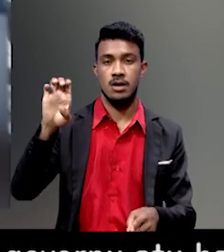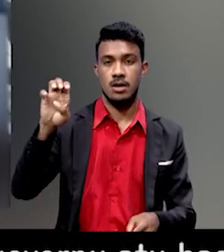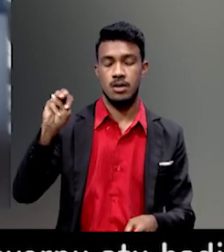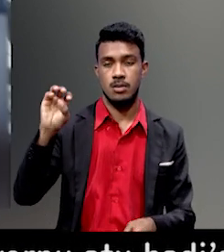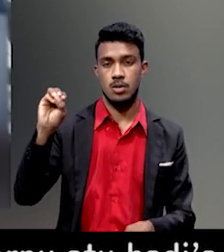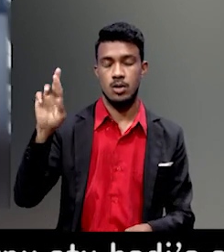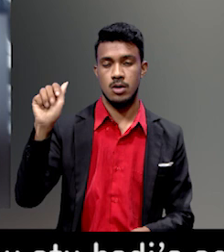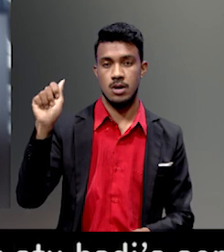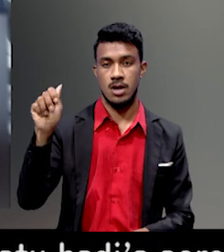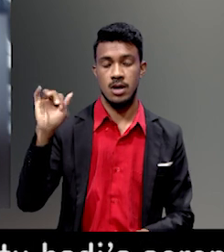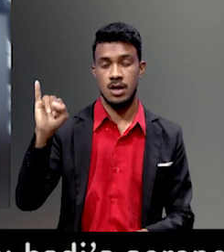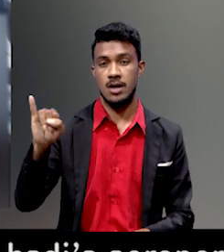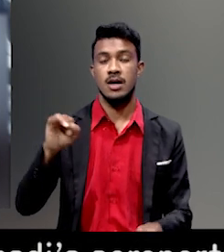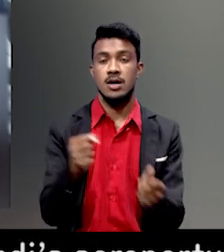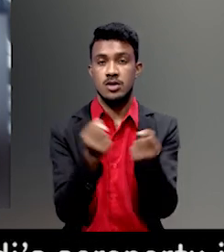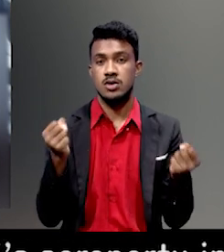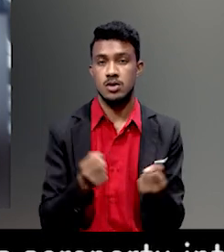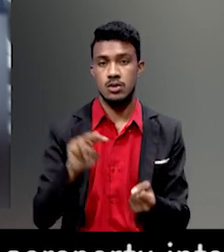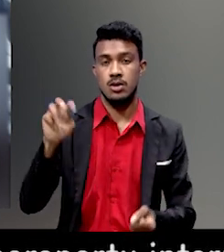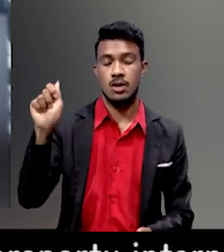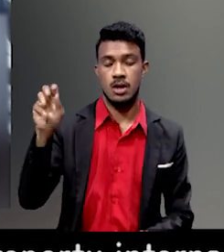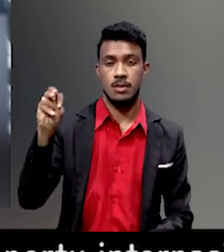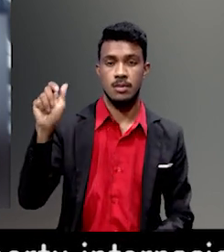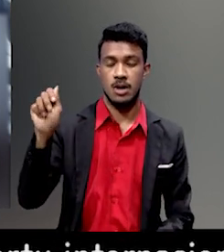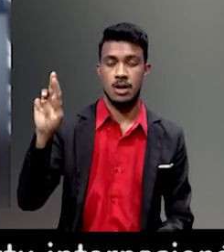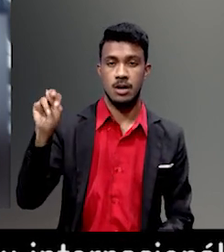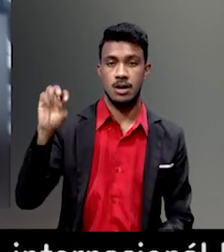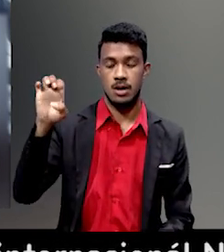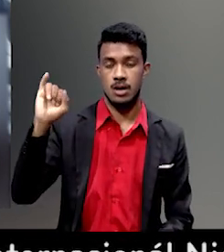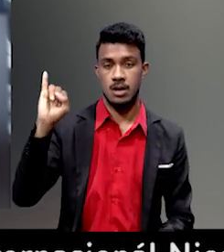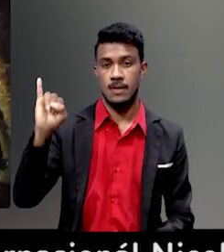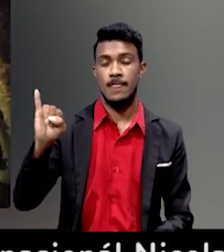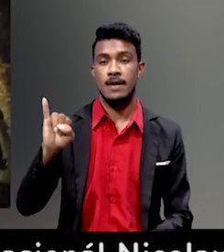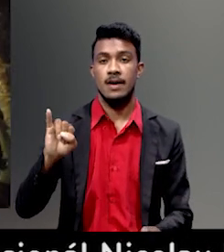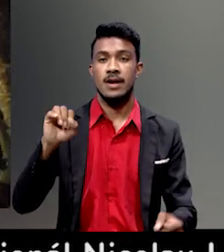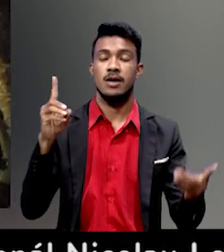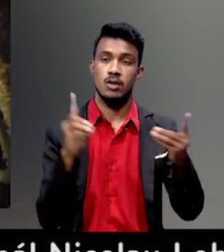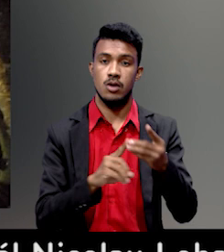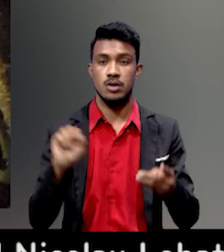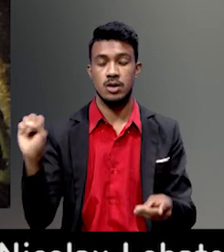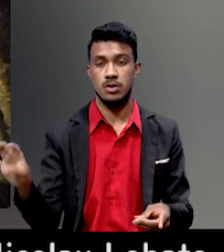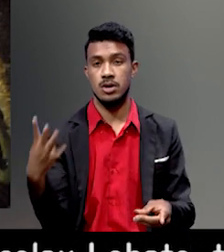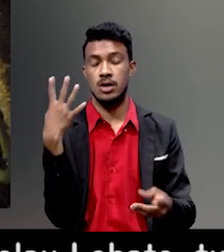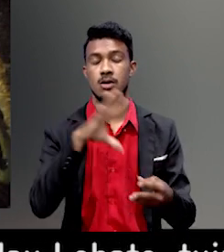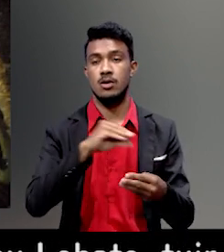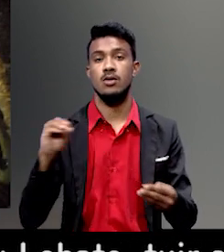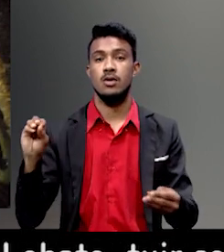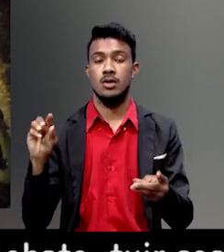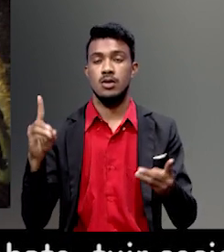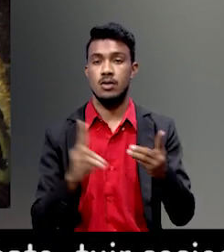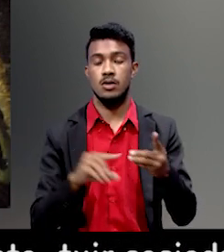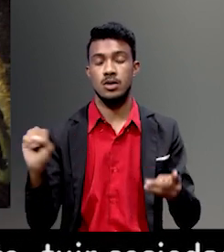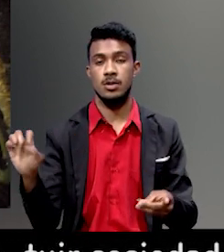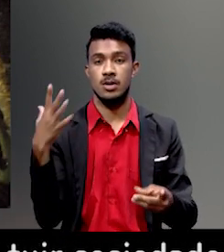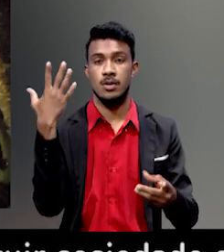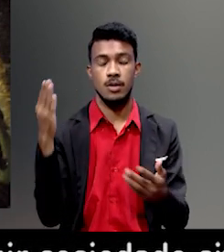posto administrativo que ele cai e a quinta Lawrence Nursing Hat, no Lawrence Nursing Lima, mate isin transporta ona, husin na manei, maidili